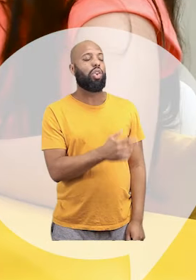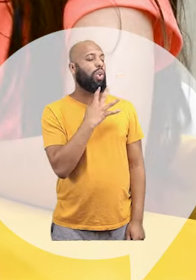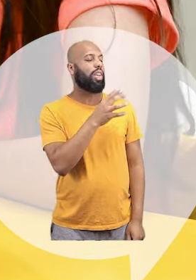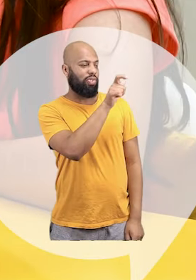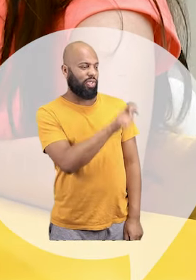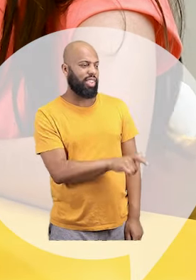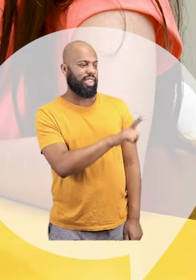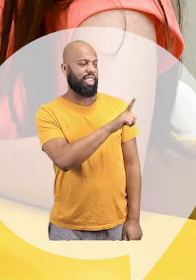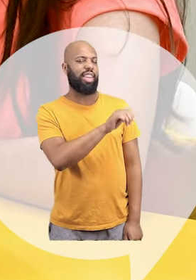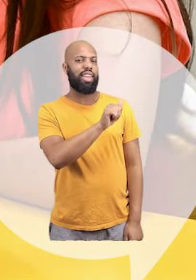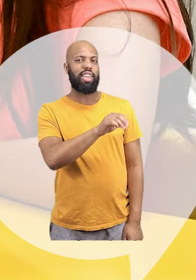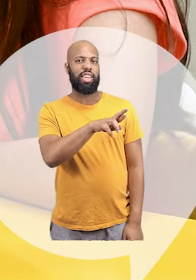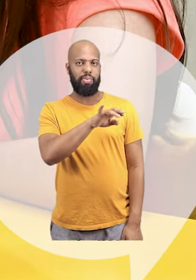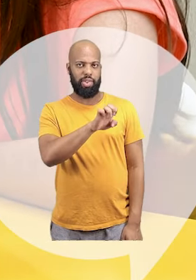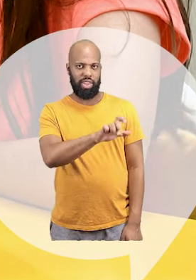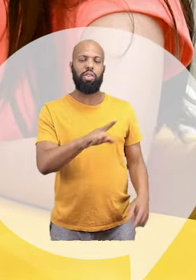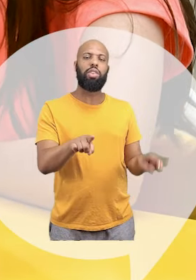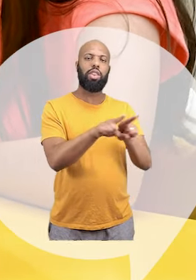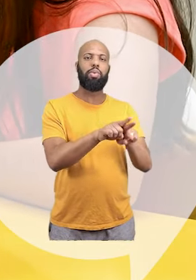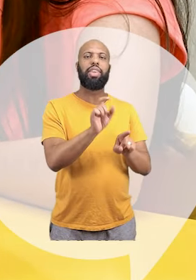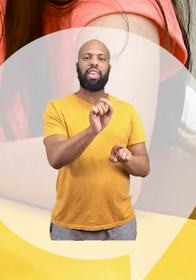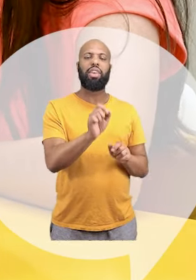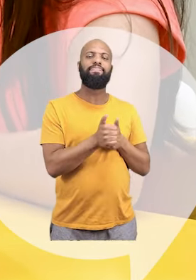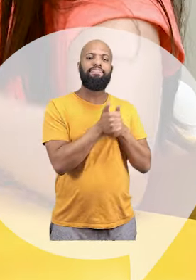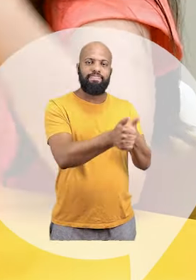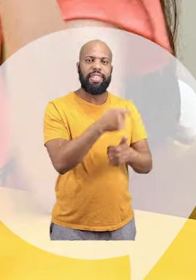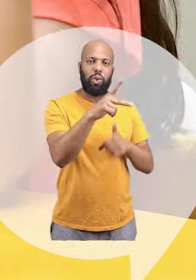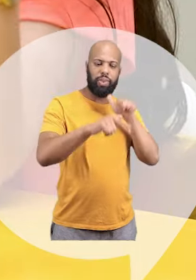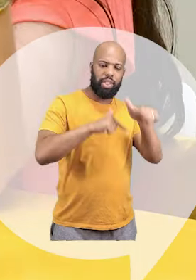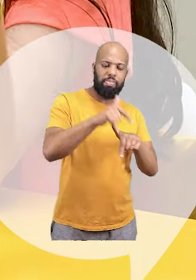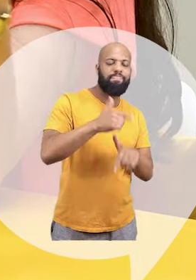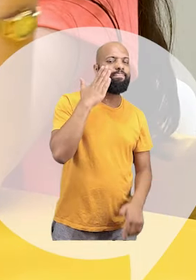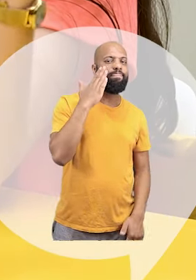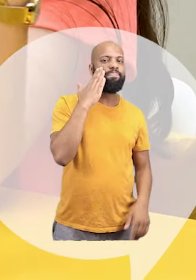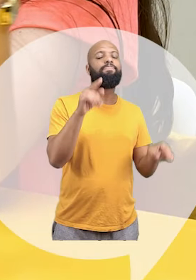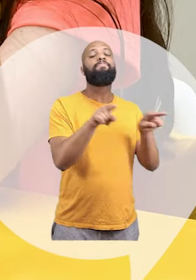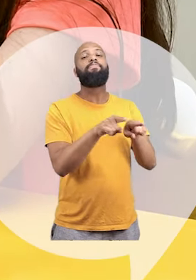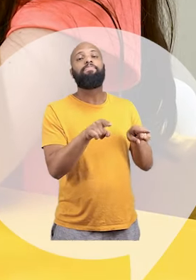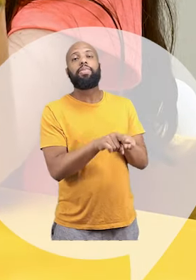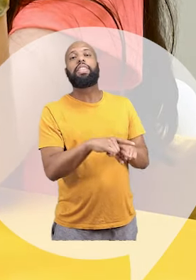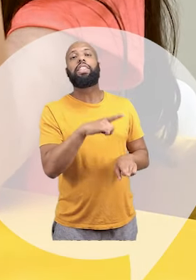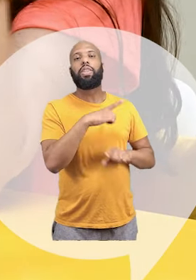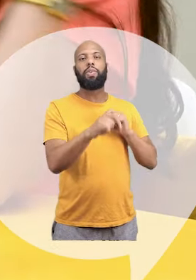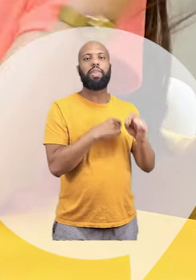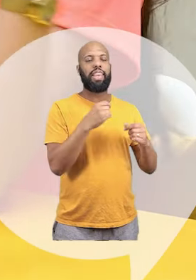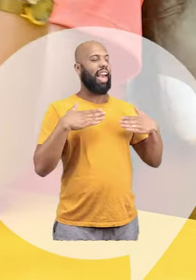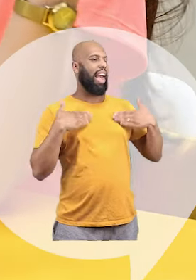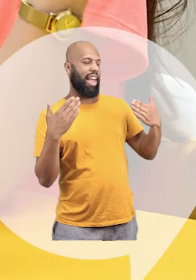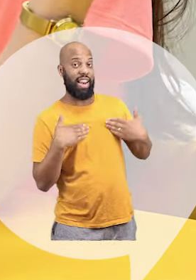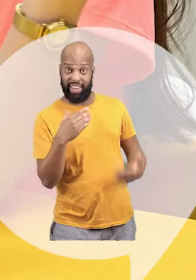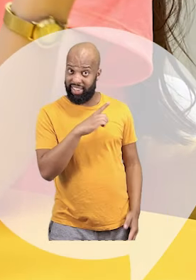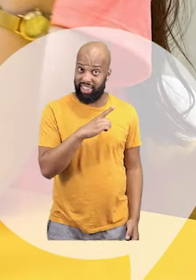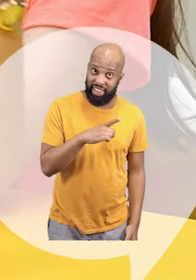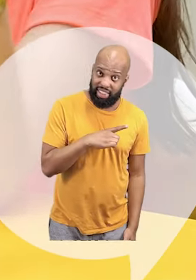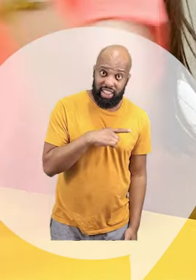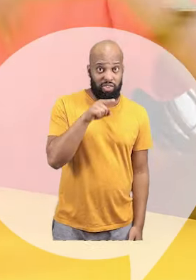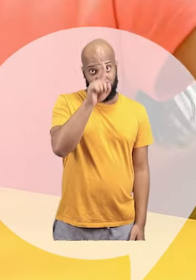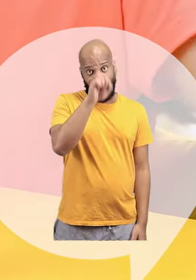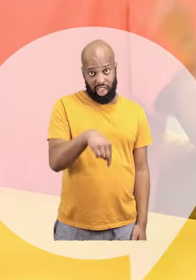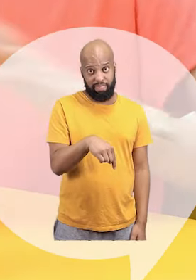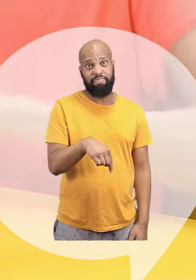quem conhece você Gabriel e quem acompanha o teu o teu trabalho assim sabe dessa dessa desse ser humano alegre